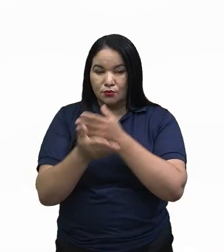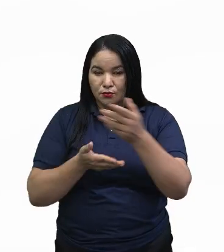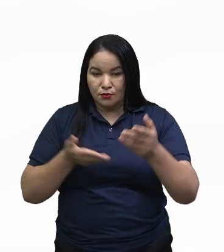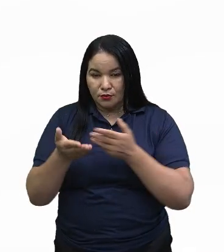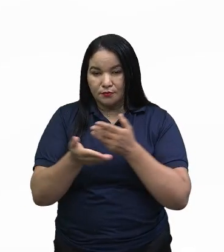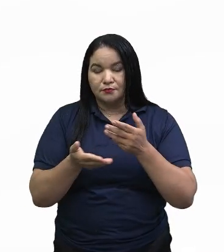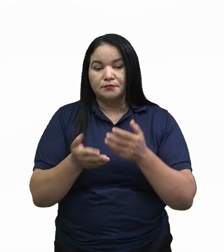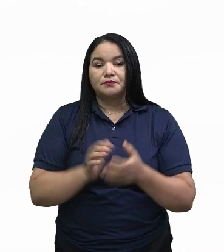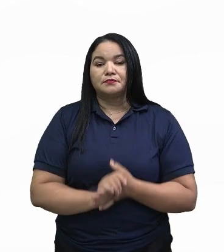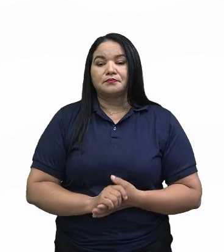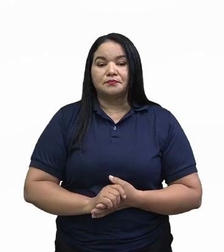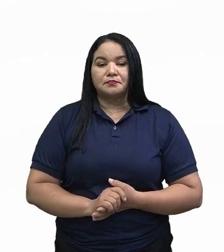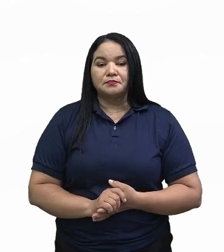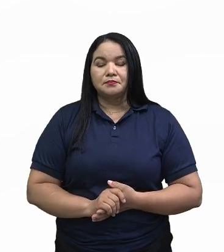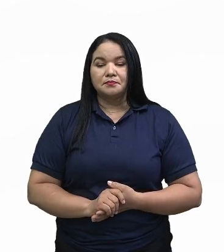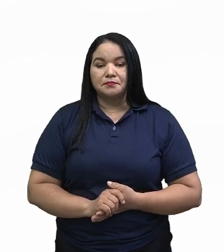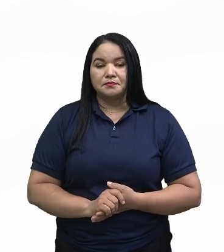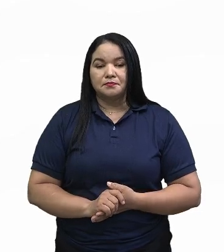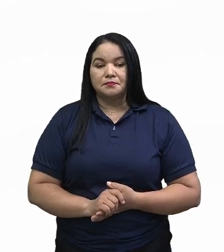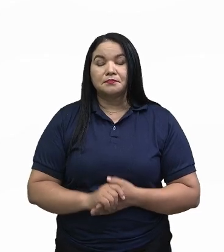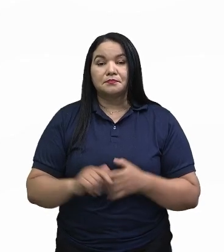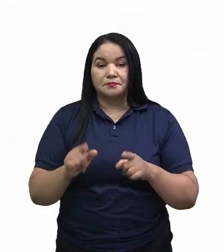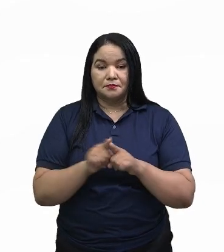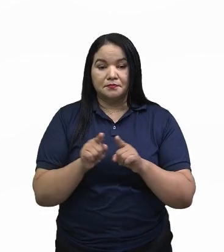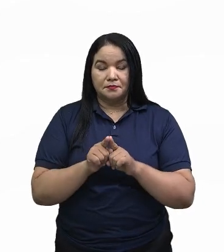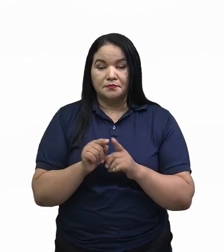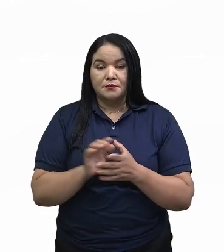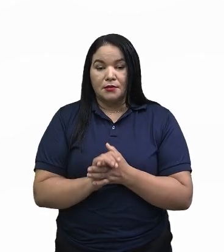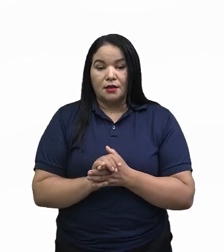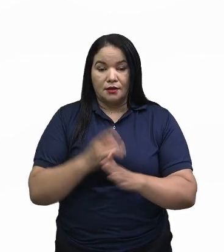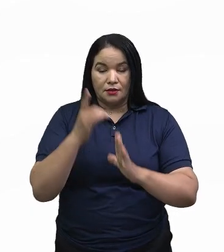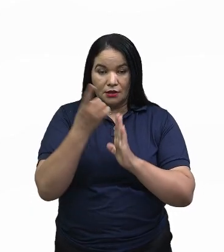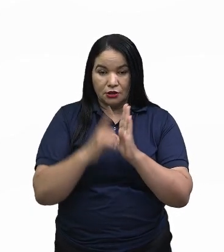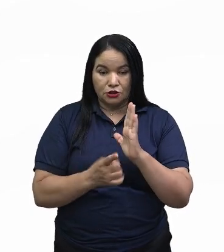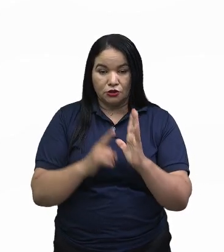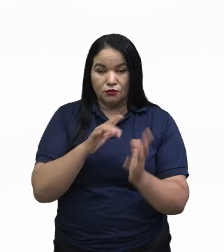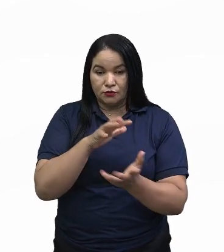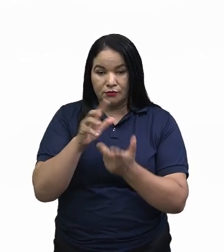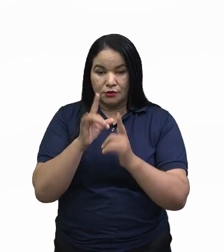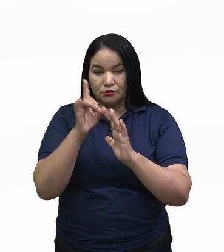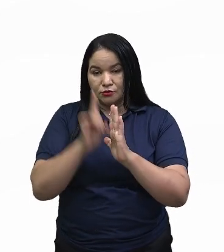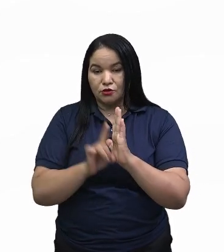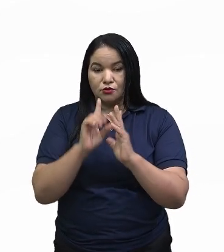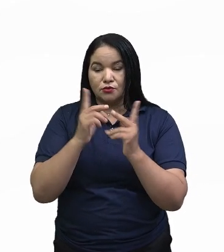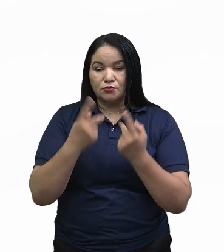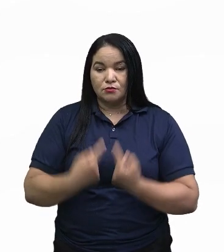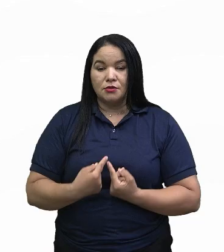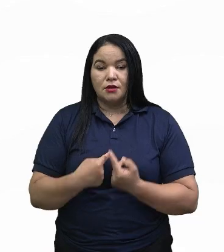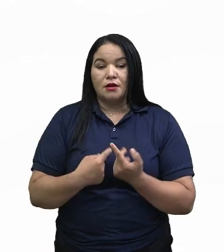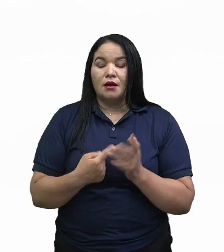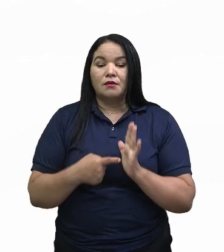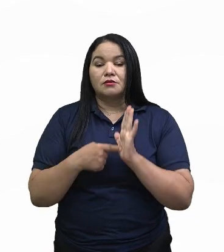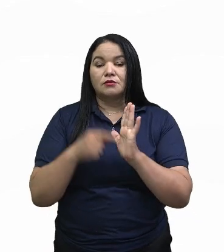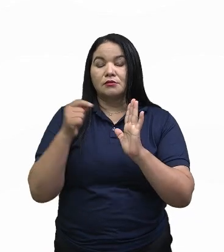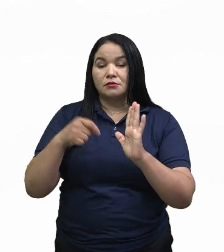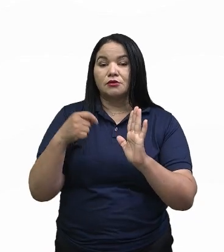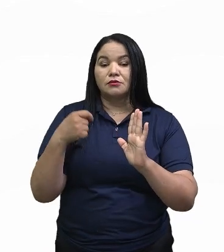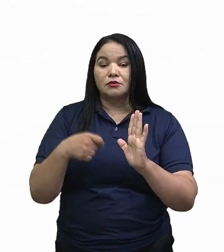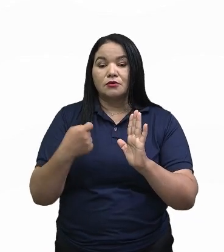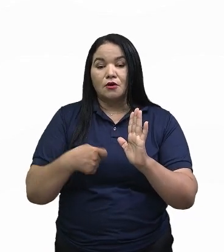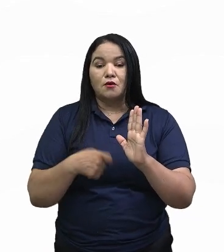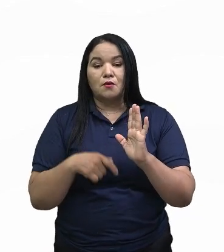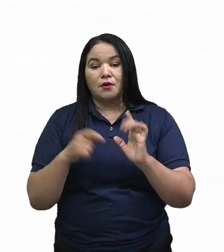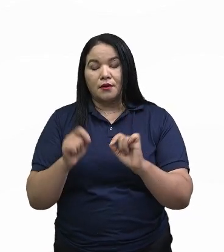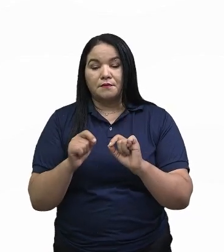no nosso próximo texto. Olha só, a Declaração Universal dos Direitos Humanos, ela visa determinar e